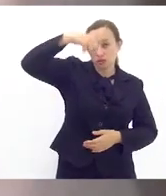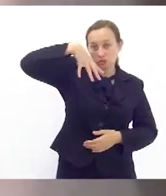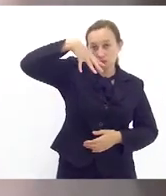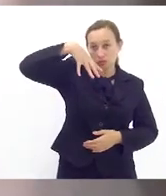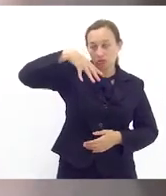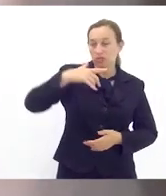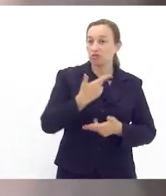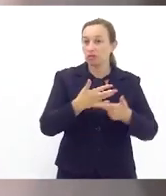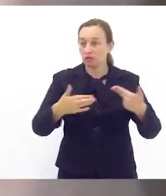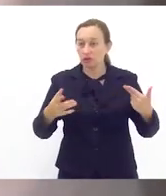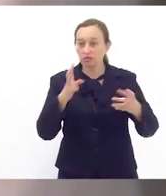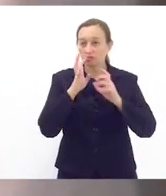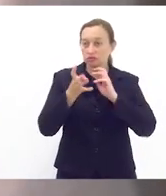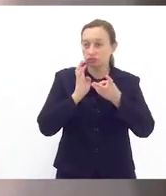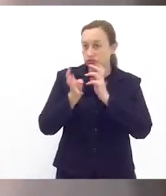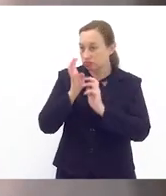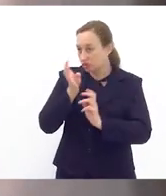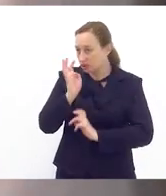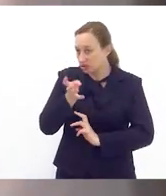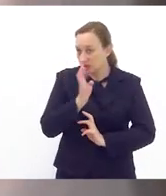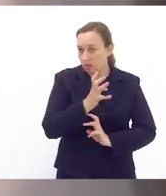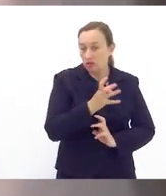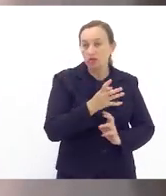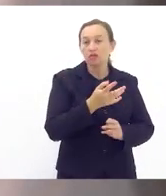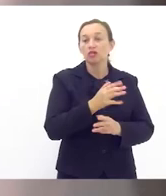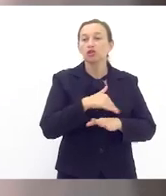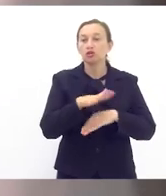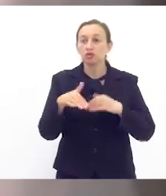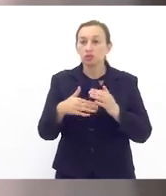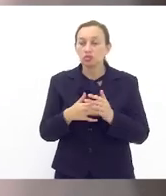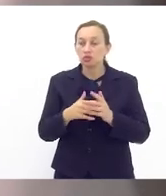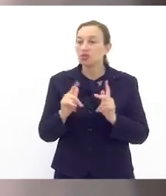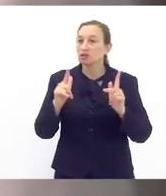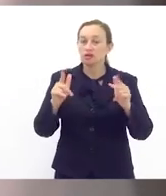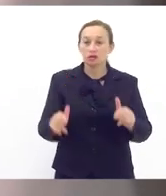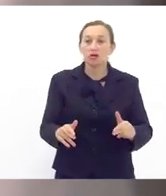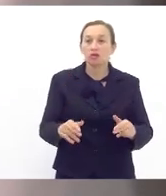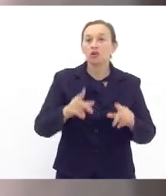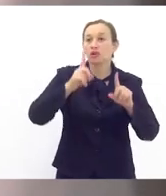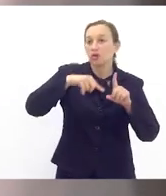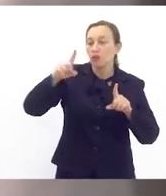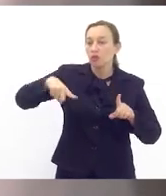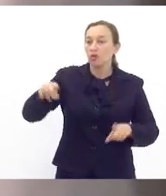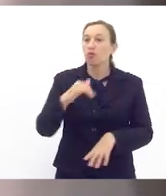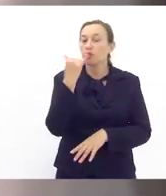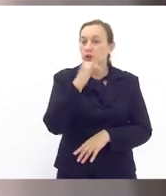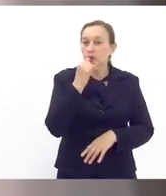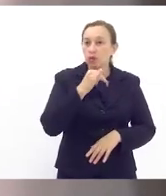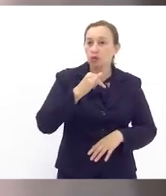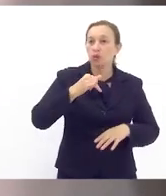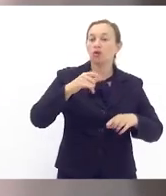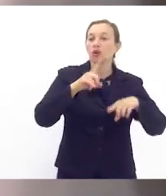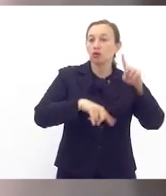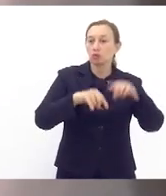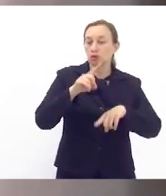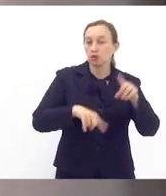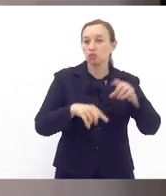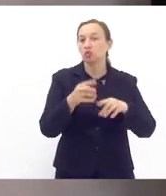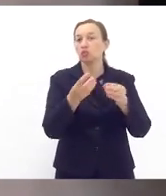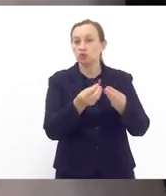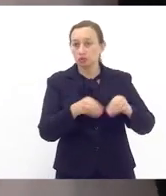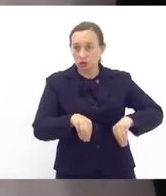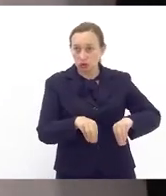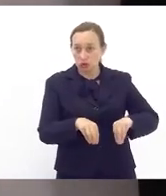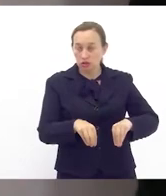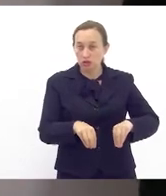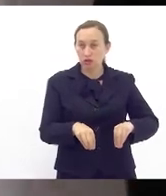demandas e todas muito semelhantes com muita oscilação de energia elétrica e aparelhos domésticos que são queimados